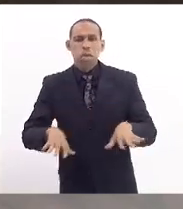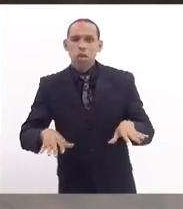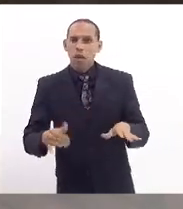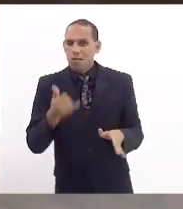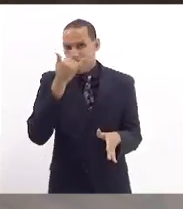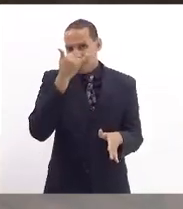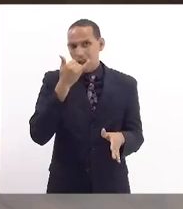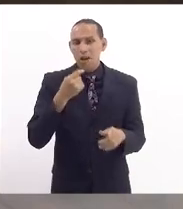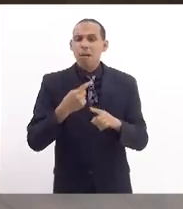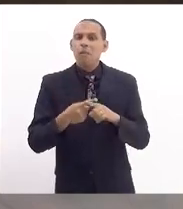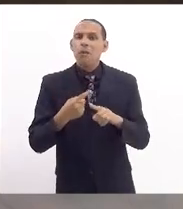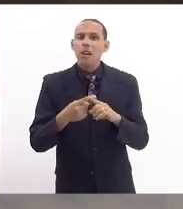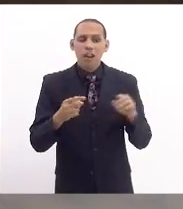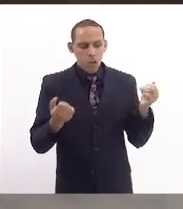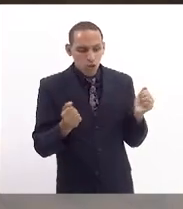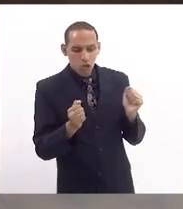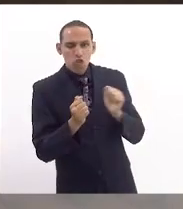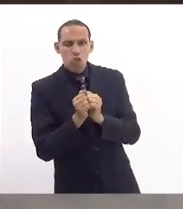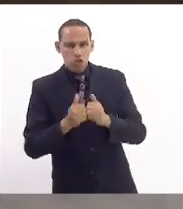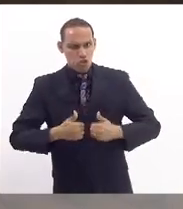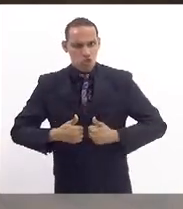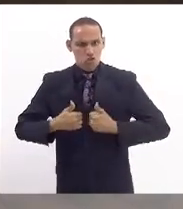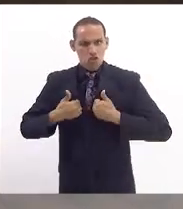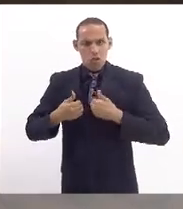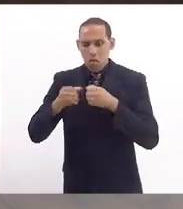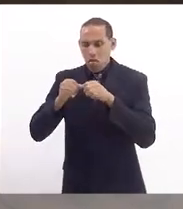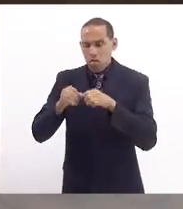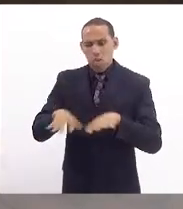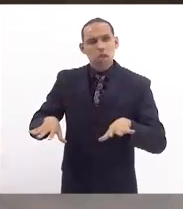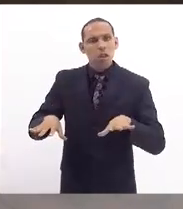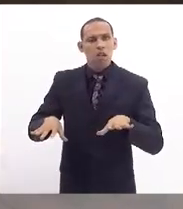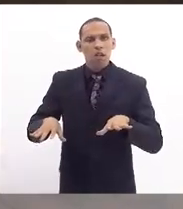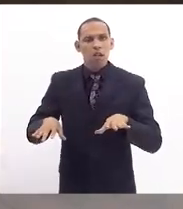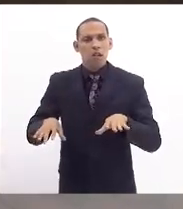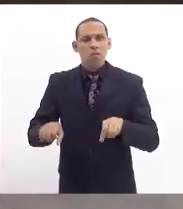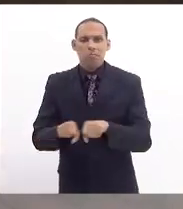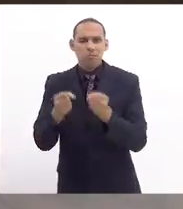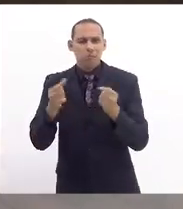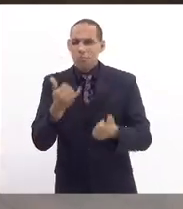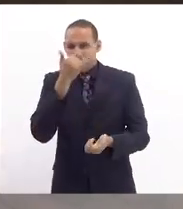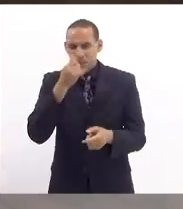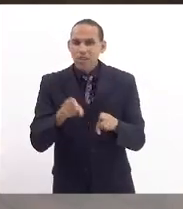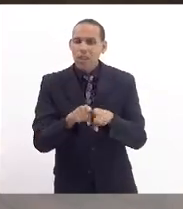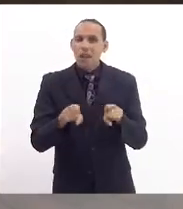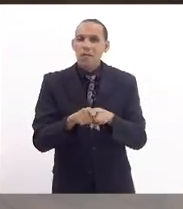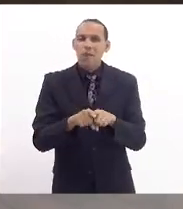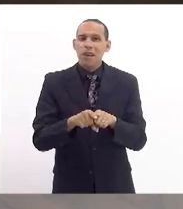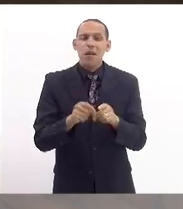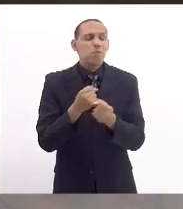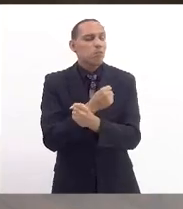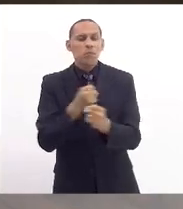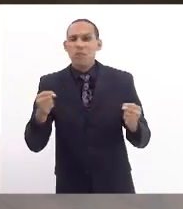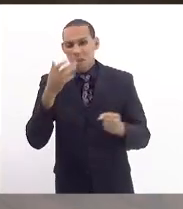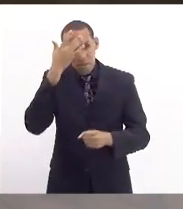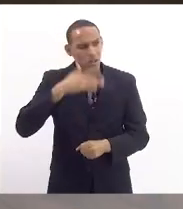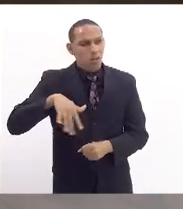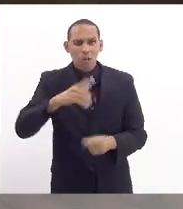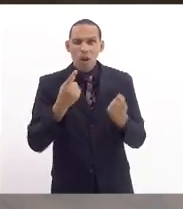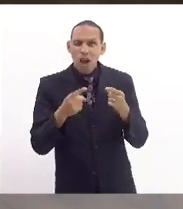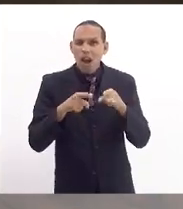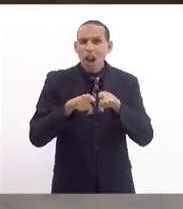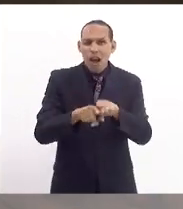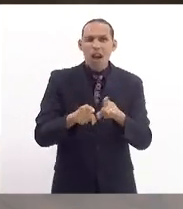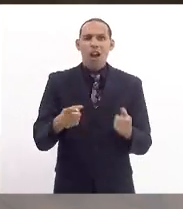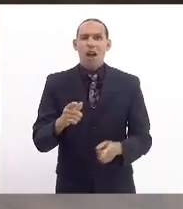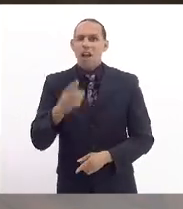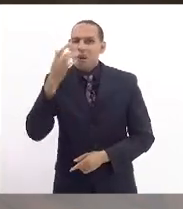porque nós temos pessoas passando necessidade nesse estado é impossível que aliados de Cláudio Castro aliados